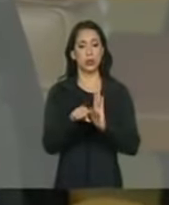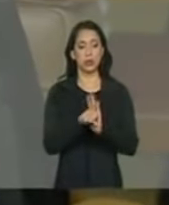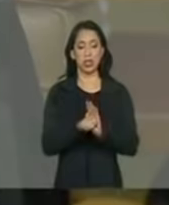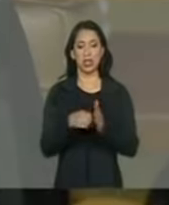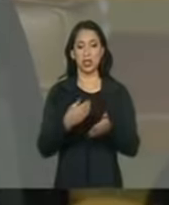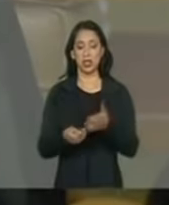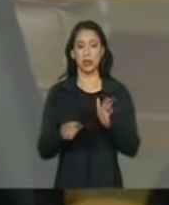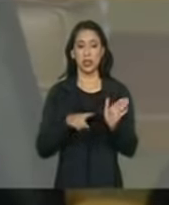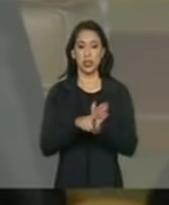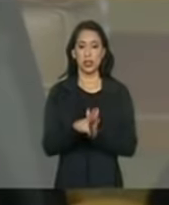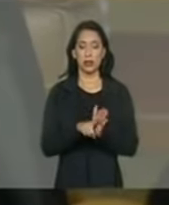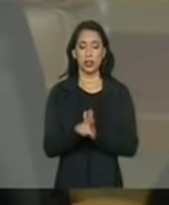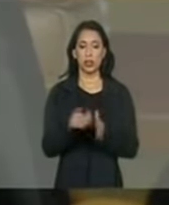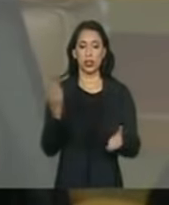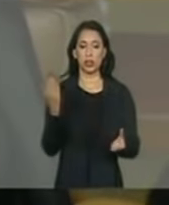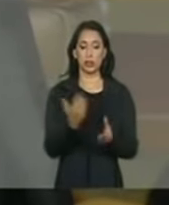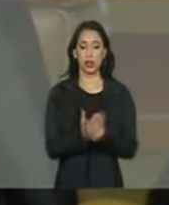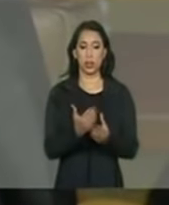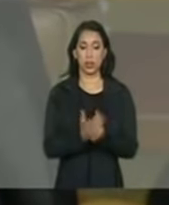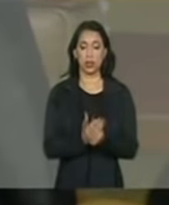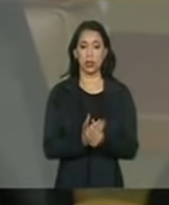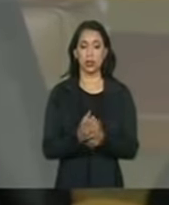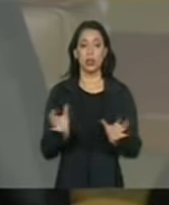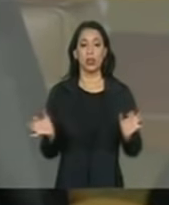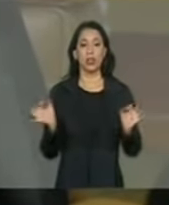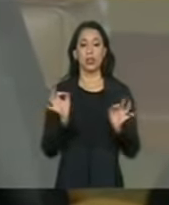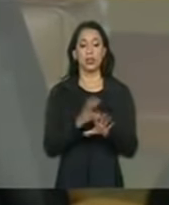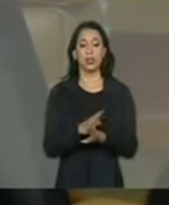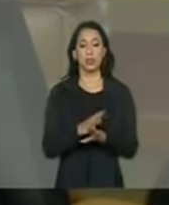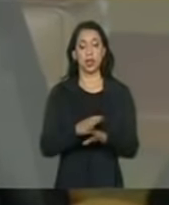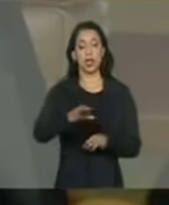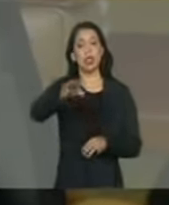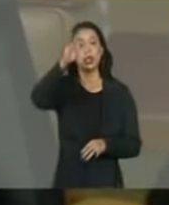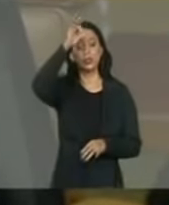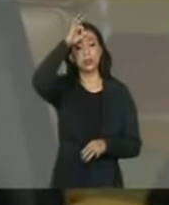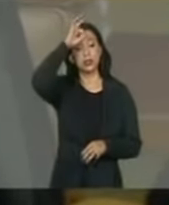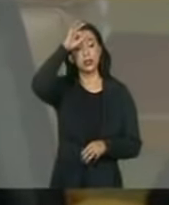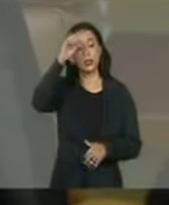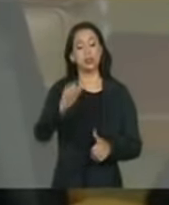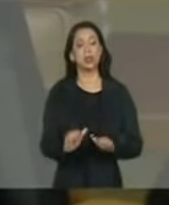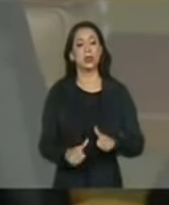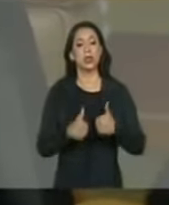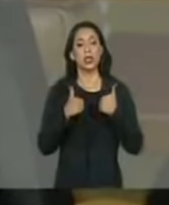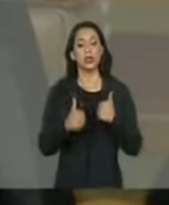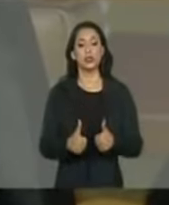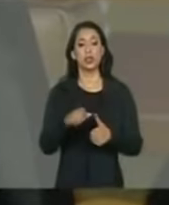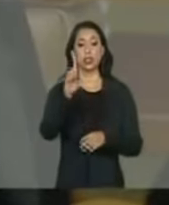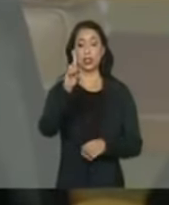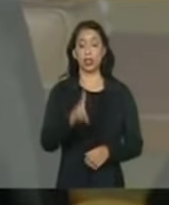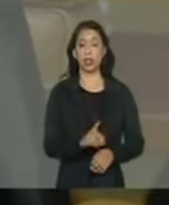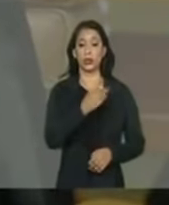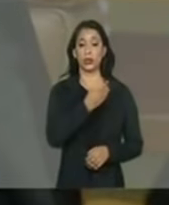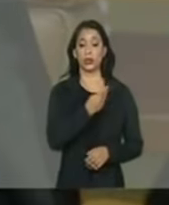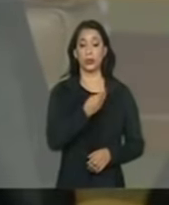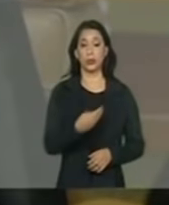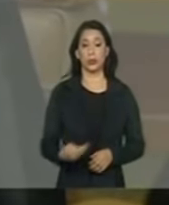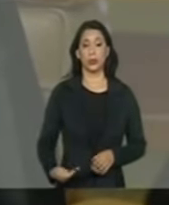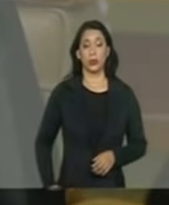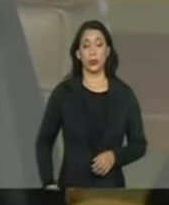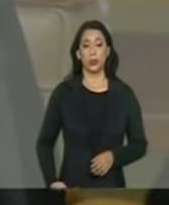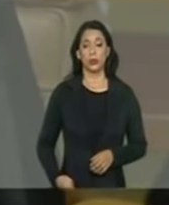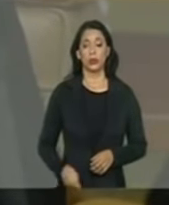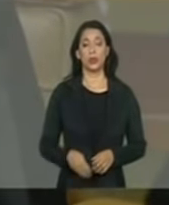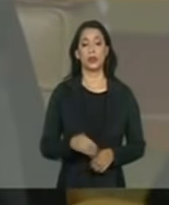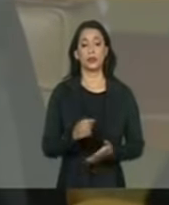investigado processado em suma a presunção de inocência qualifica se como um direito público subjetivo de caráter